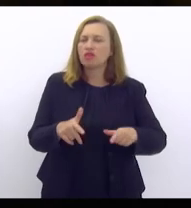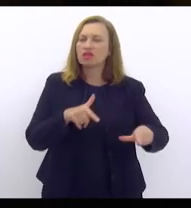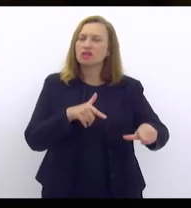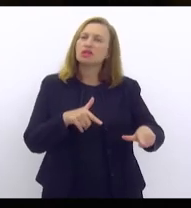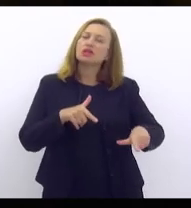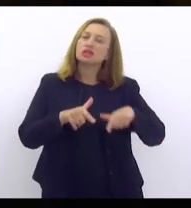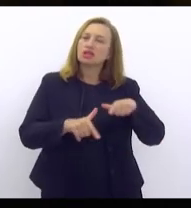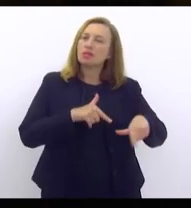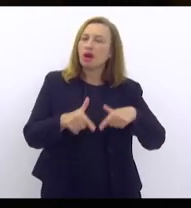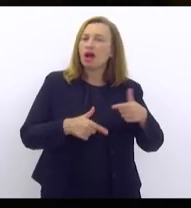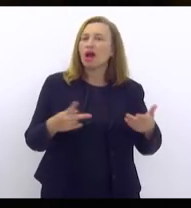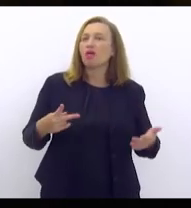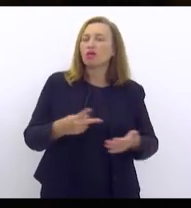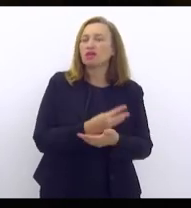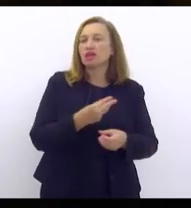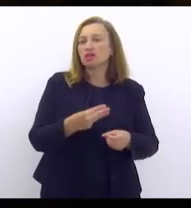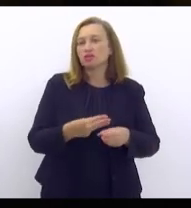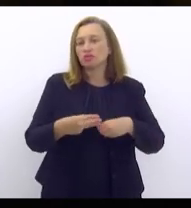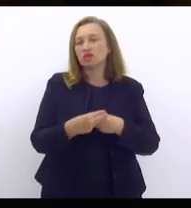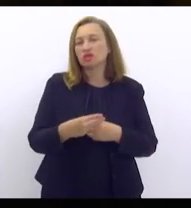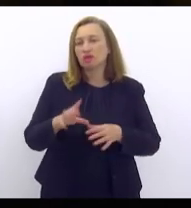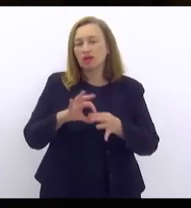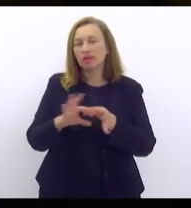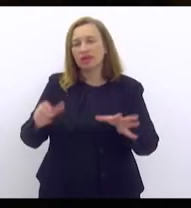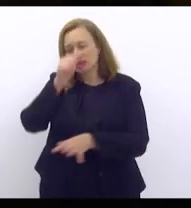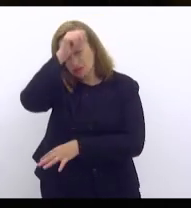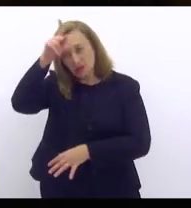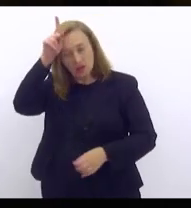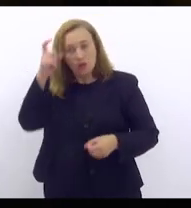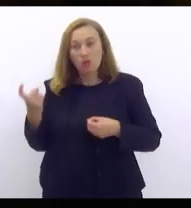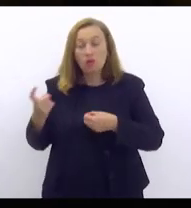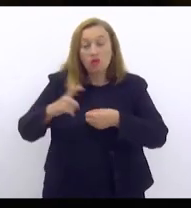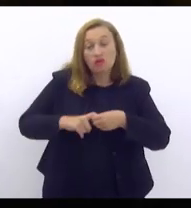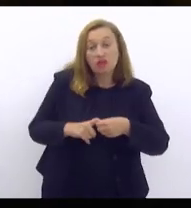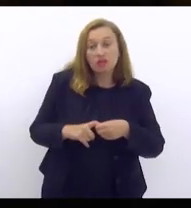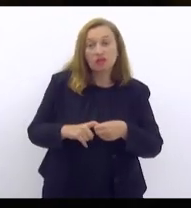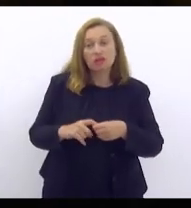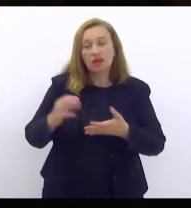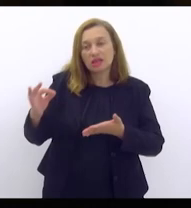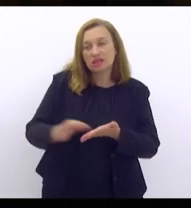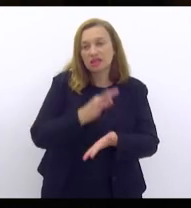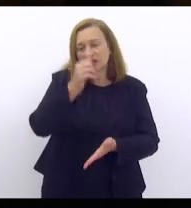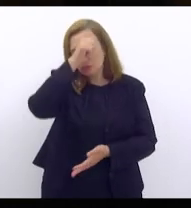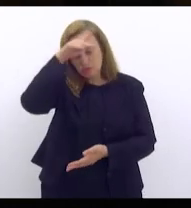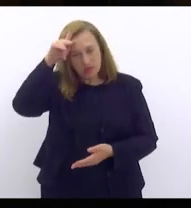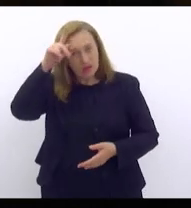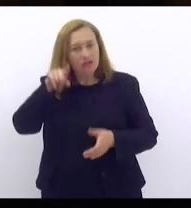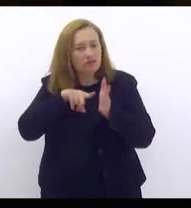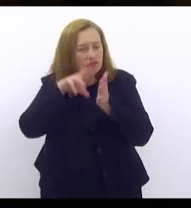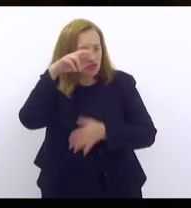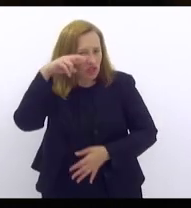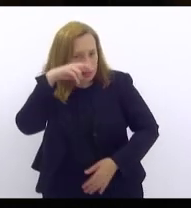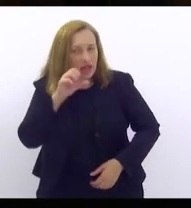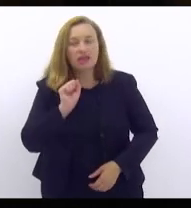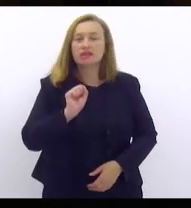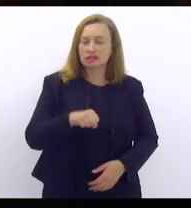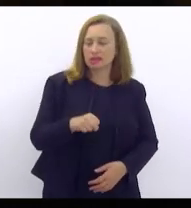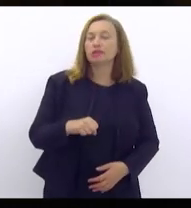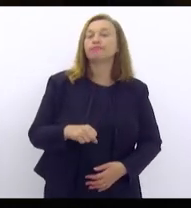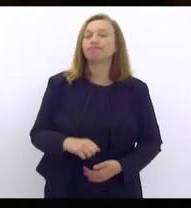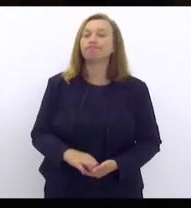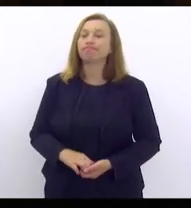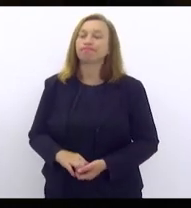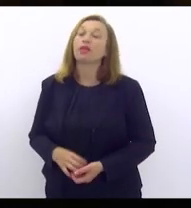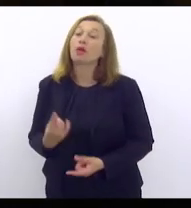nos municípios com autorização do prefeito. Os convênios estão assinados com o prefeito. E aí, nós vamos fiscalizar, sim. Nós vamos